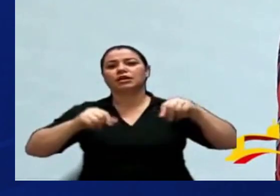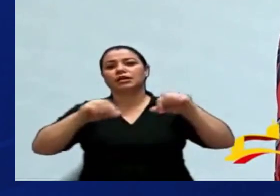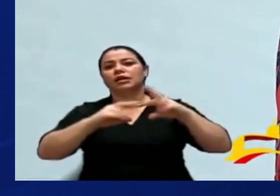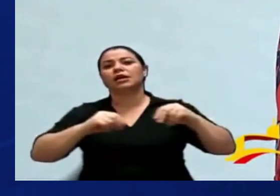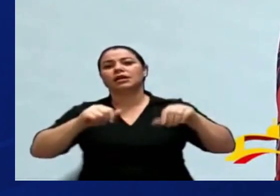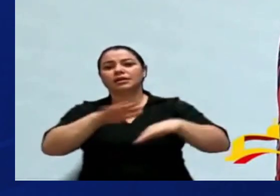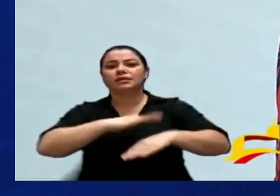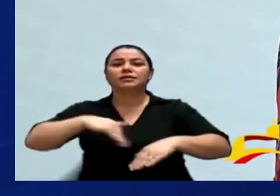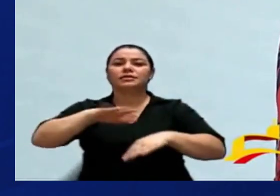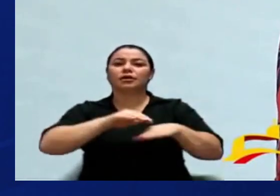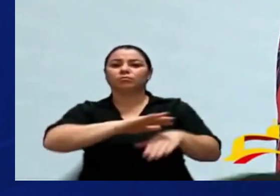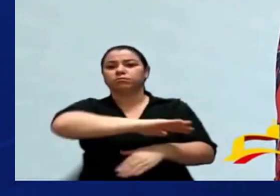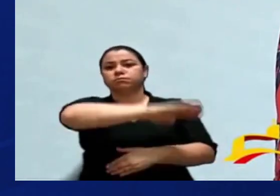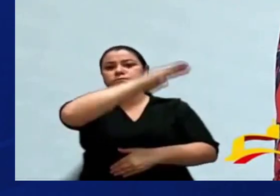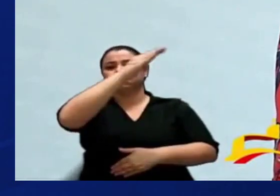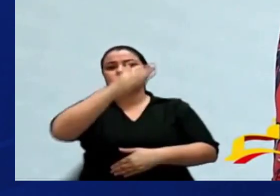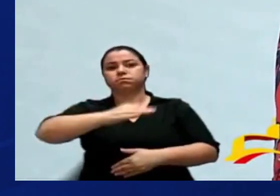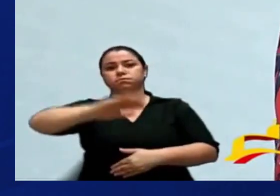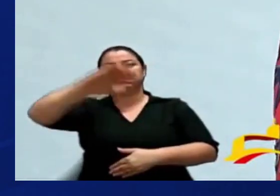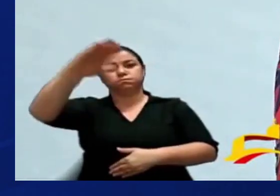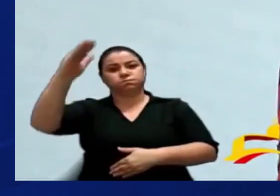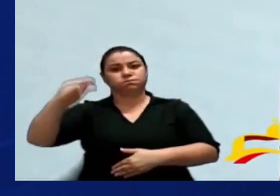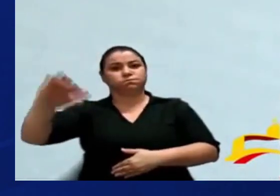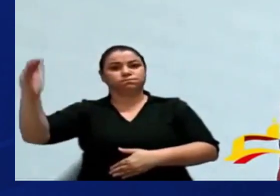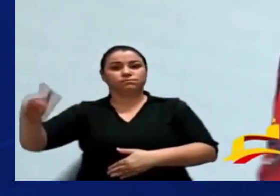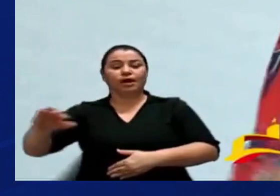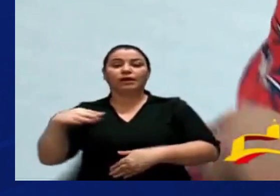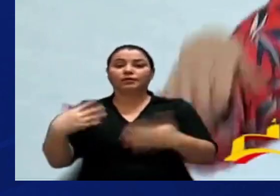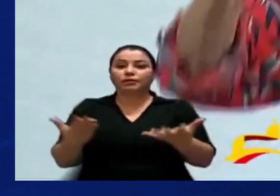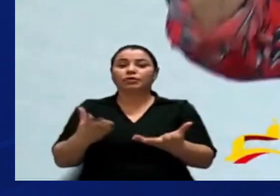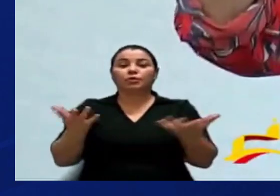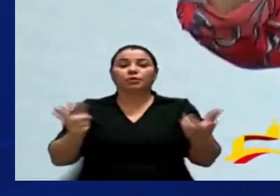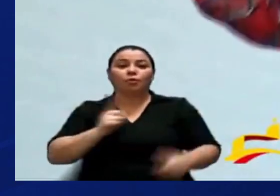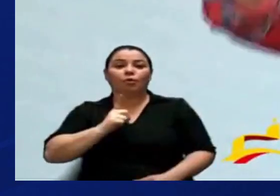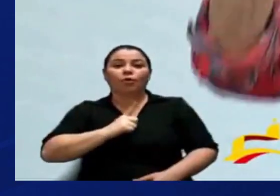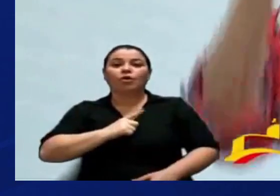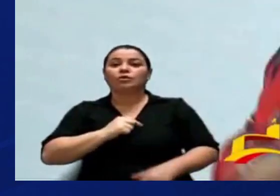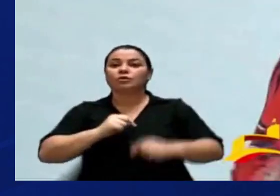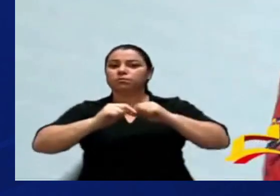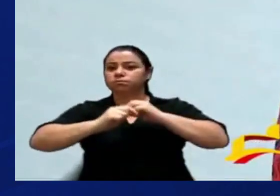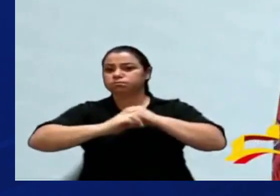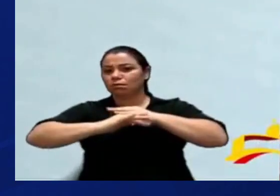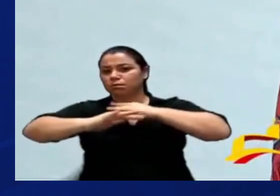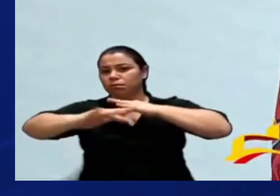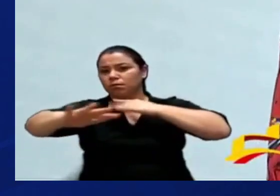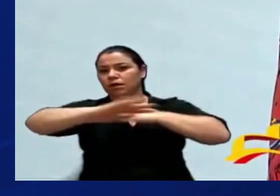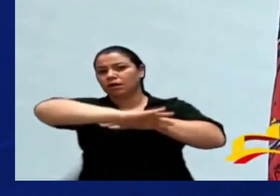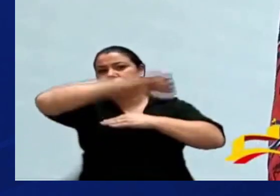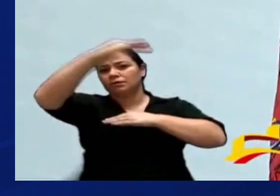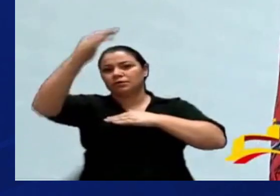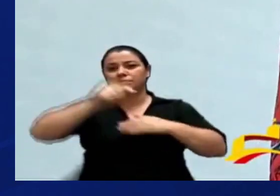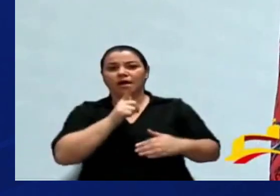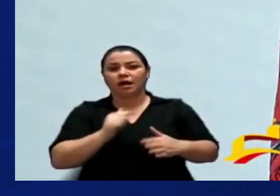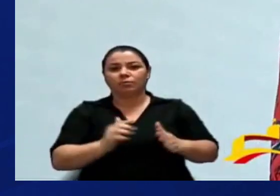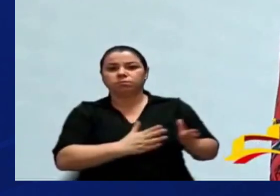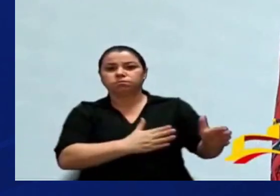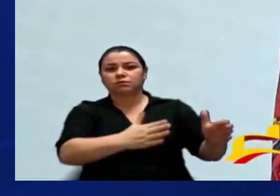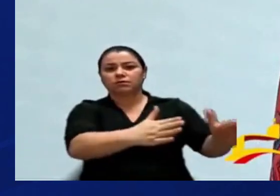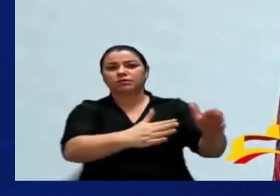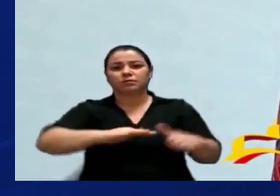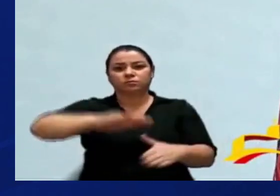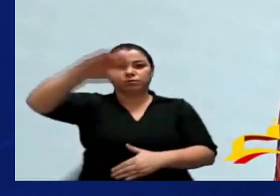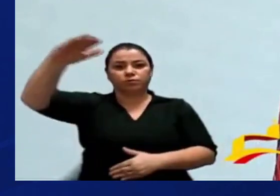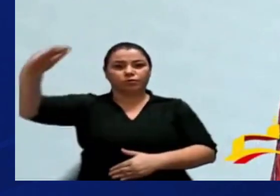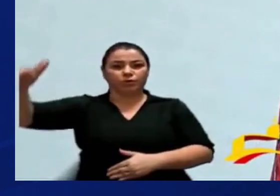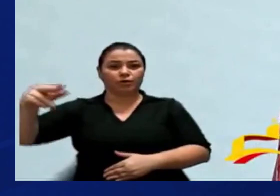aumentando a altura do terreno, área de várzea. Hoje o terreno é muito mais alto que o Rio Sorocaba.